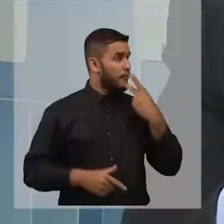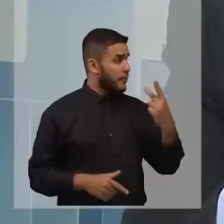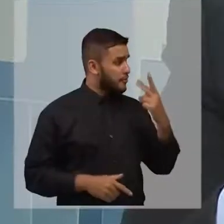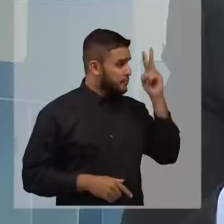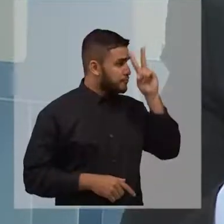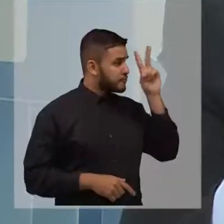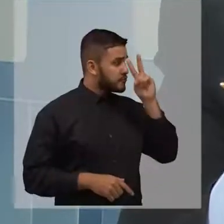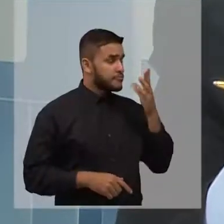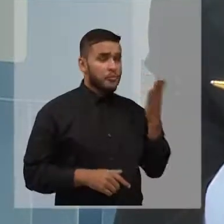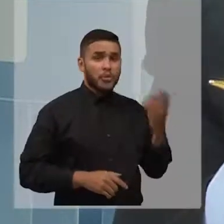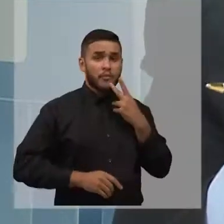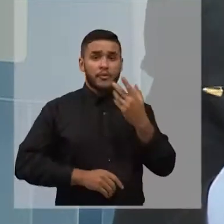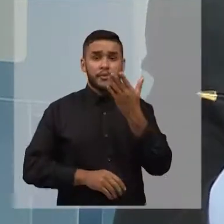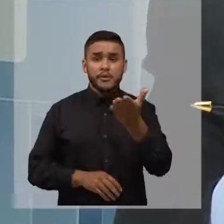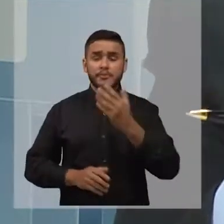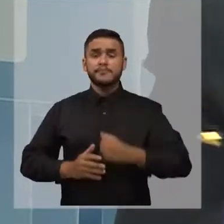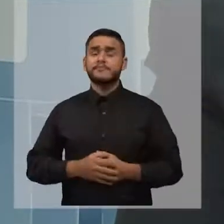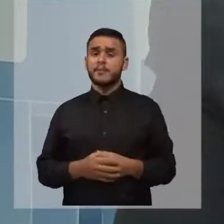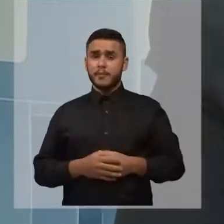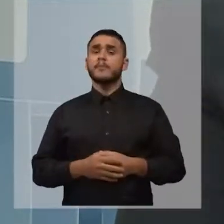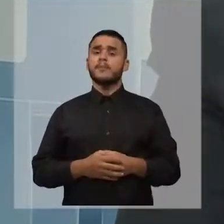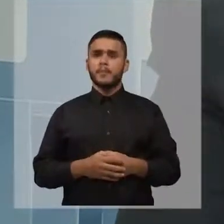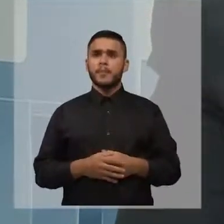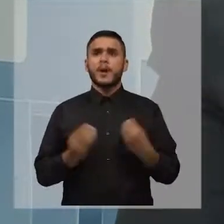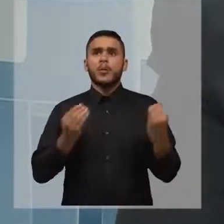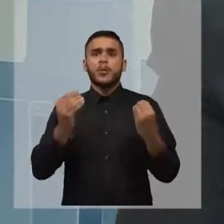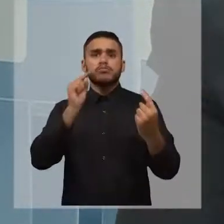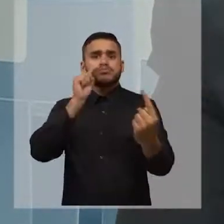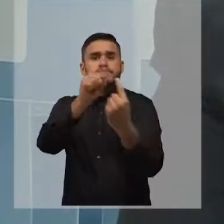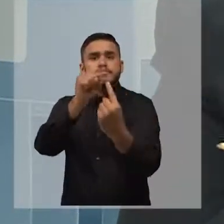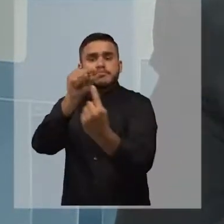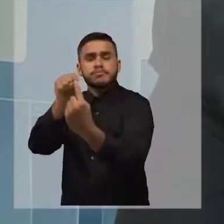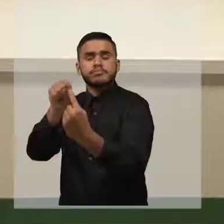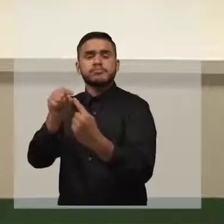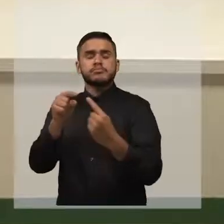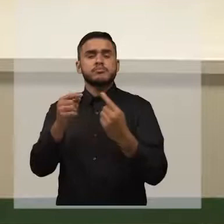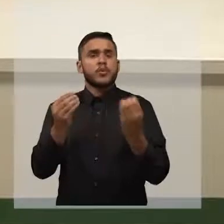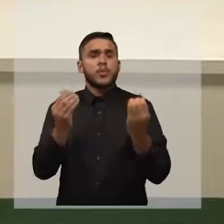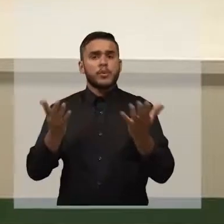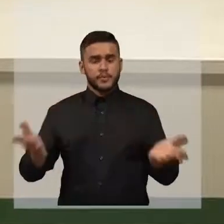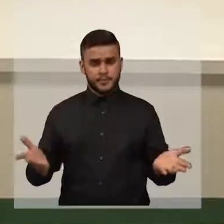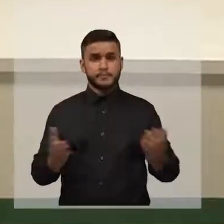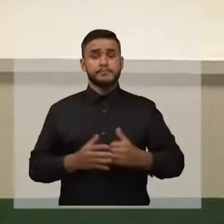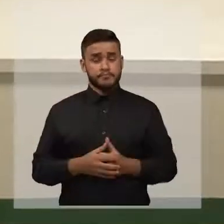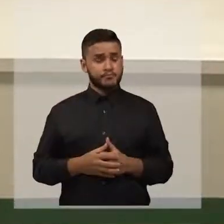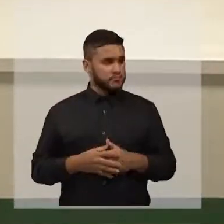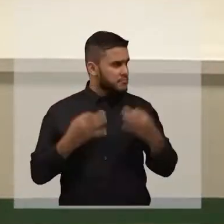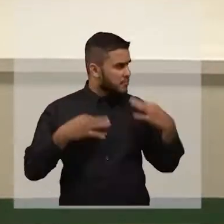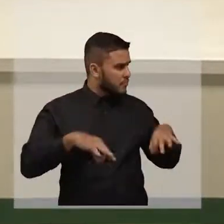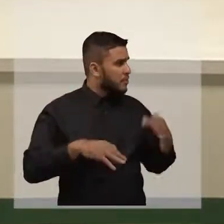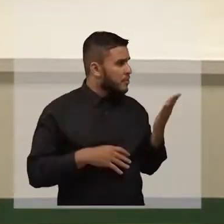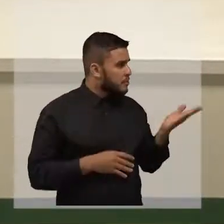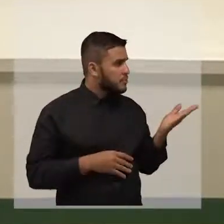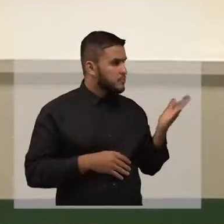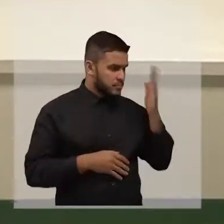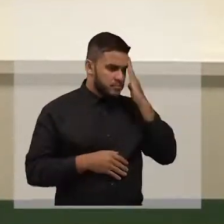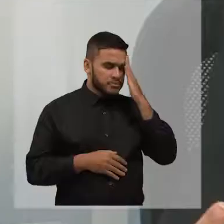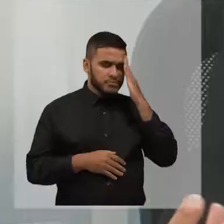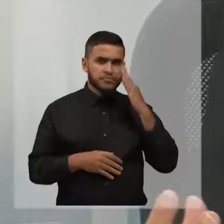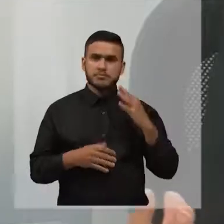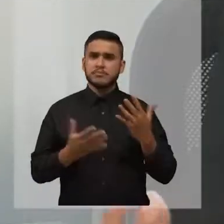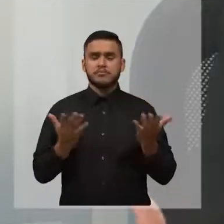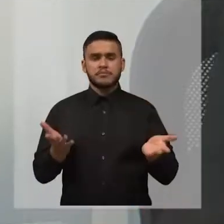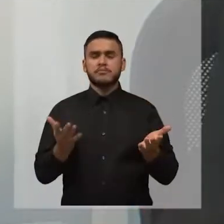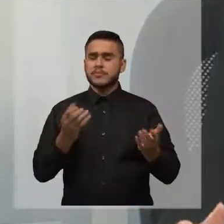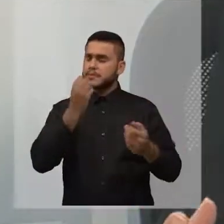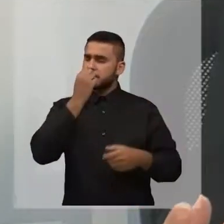necessária para conduzir um governo, né? E parece que eu tinha razão, Luiz. Total. A sua fala foi